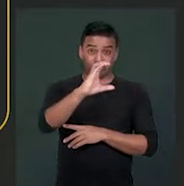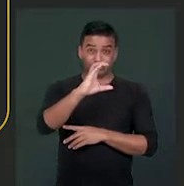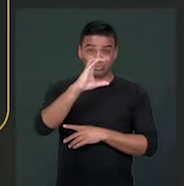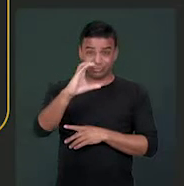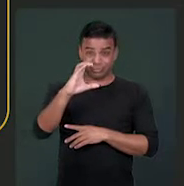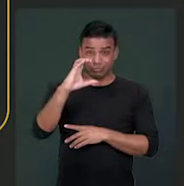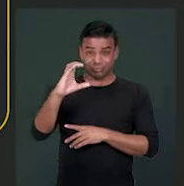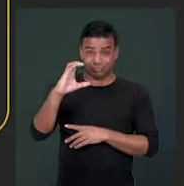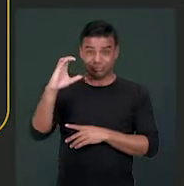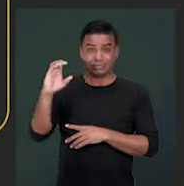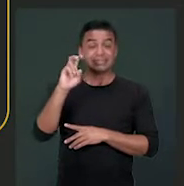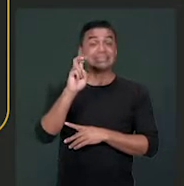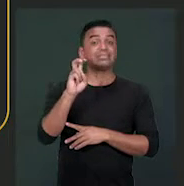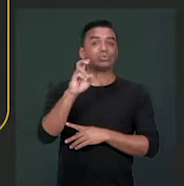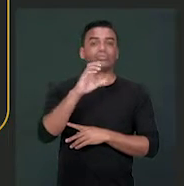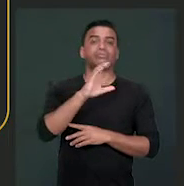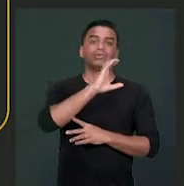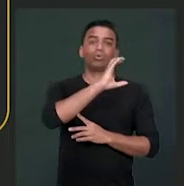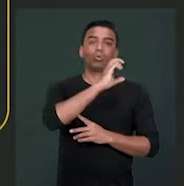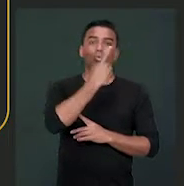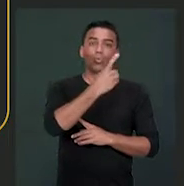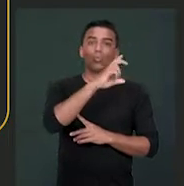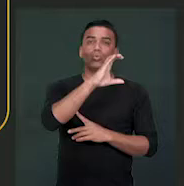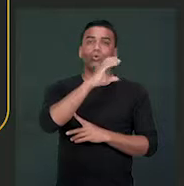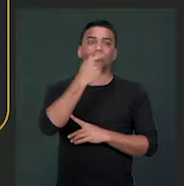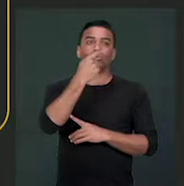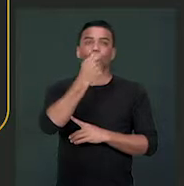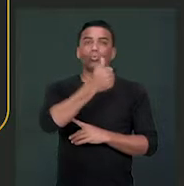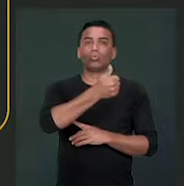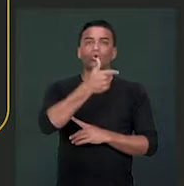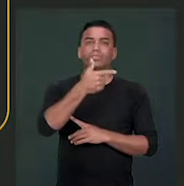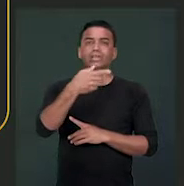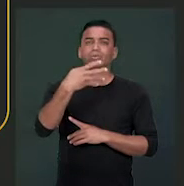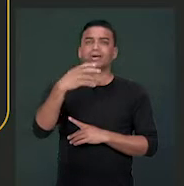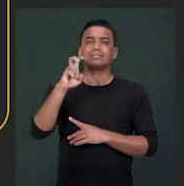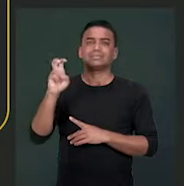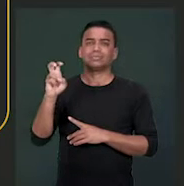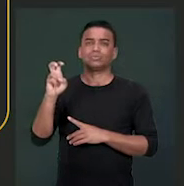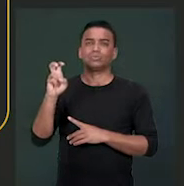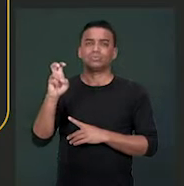2, 3, 4, 5 carbonos. Ok.